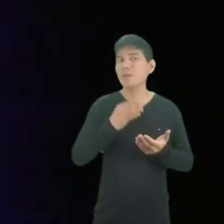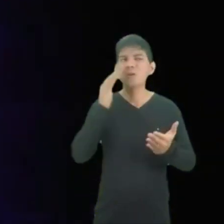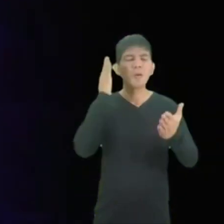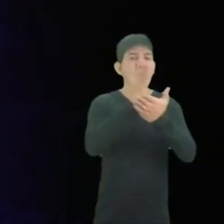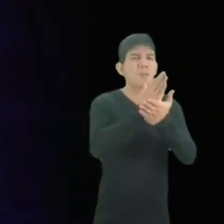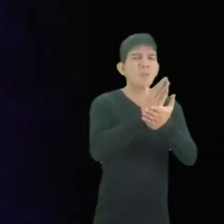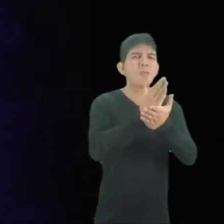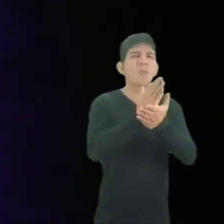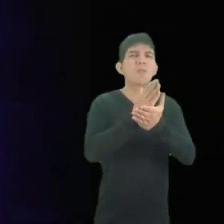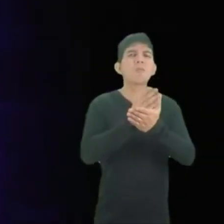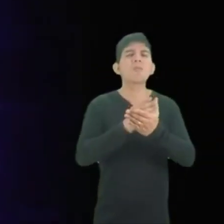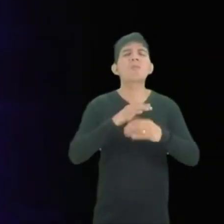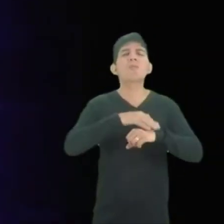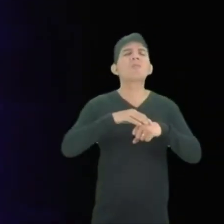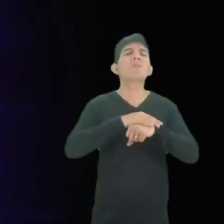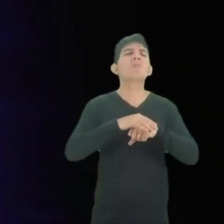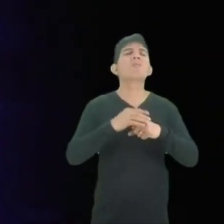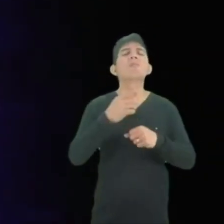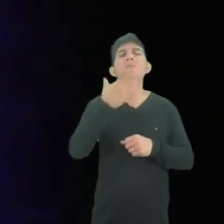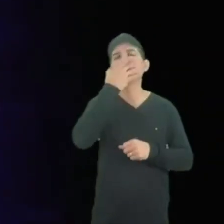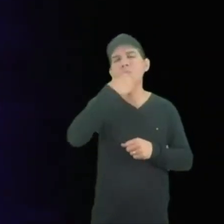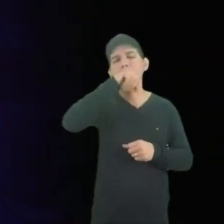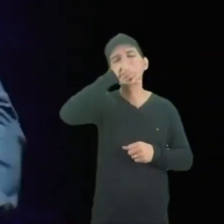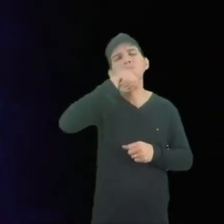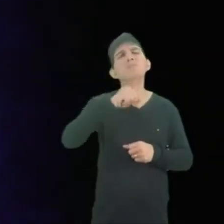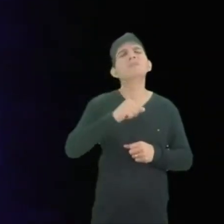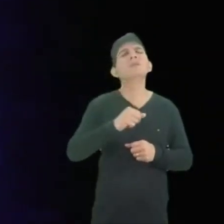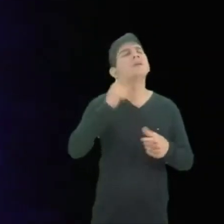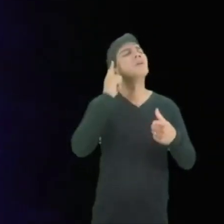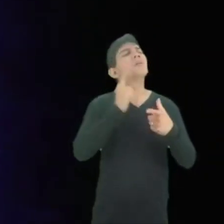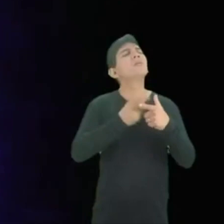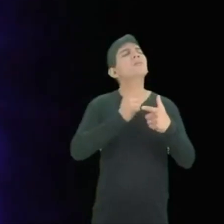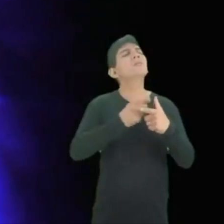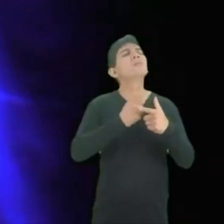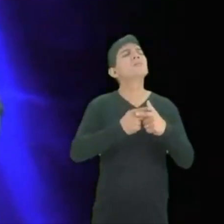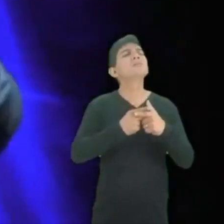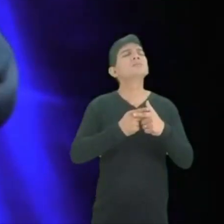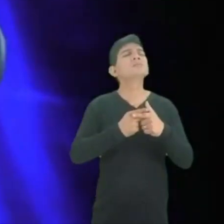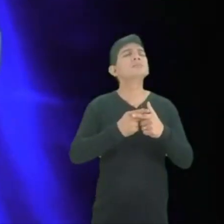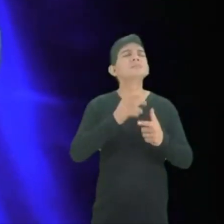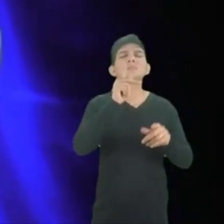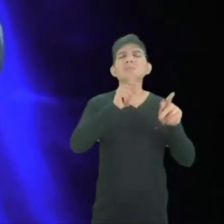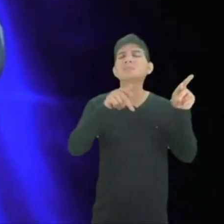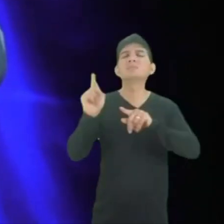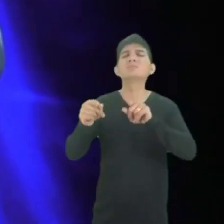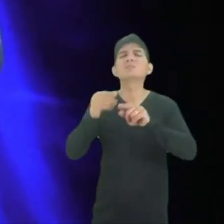ele mete essa assim, pai, por que as pessoas saem da igreja?